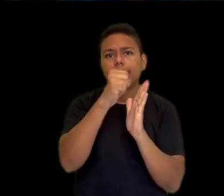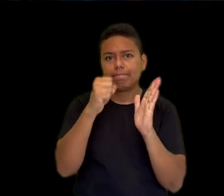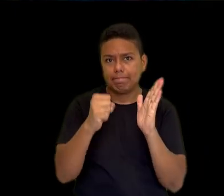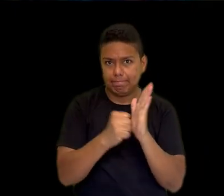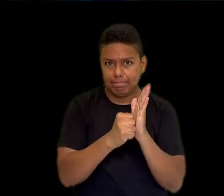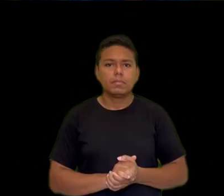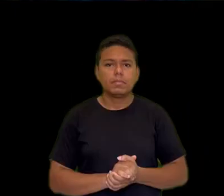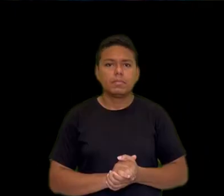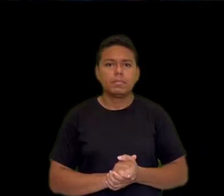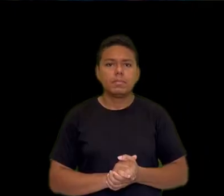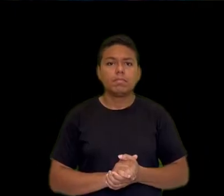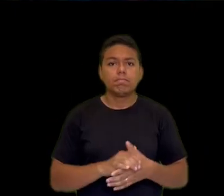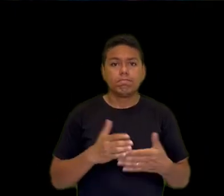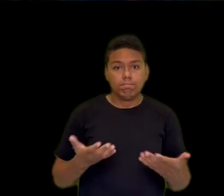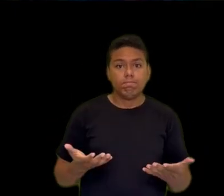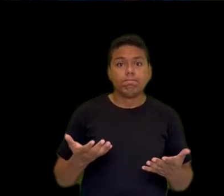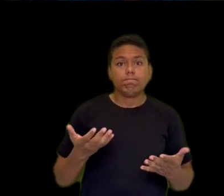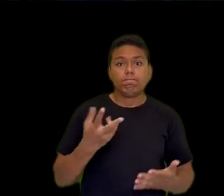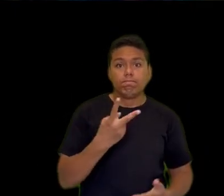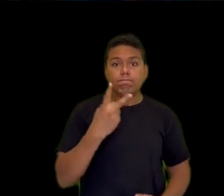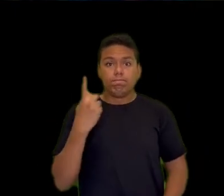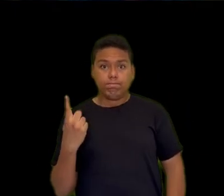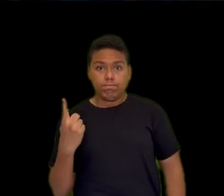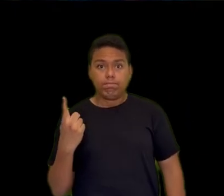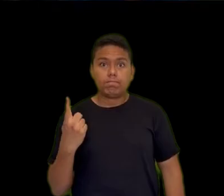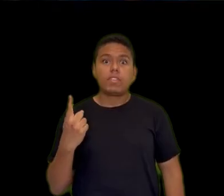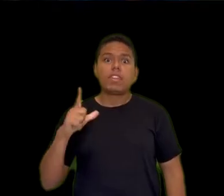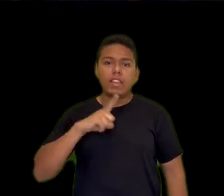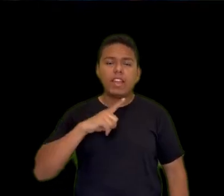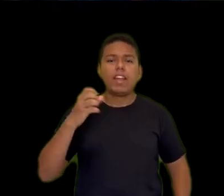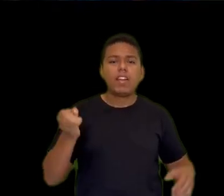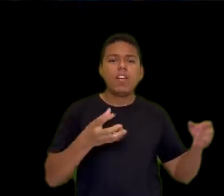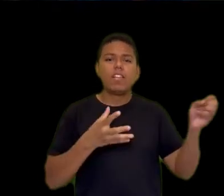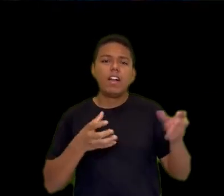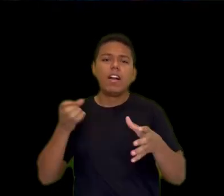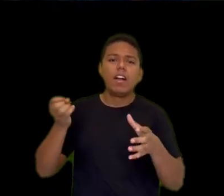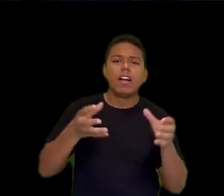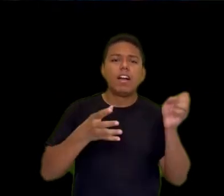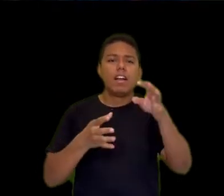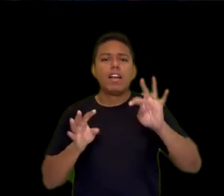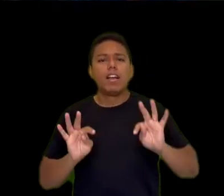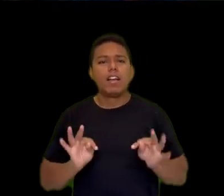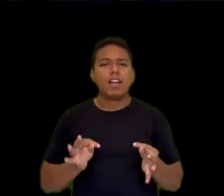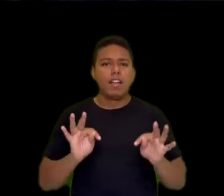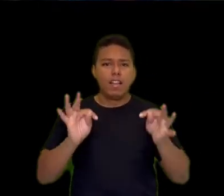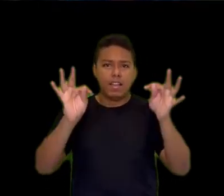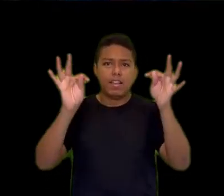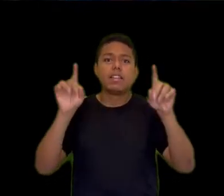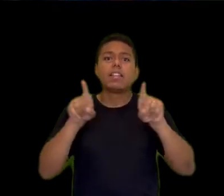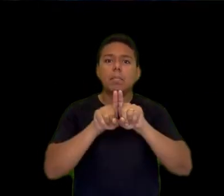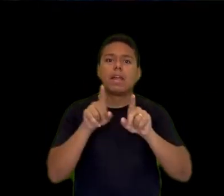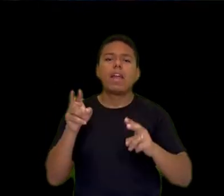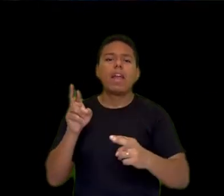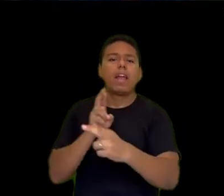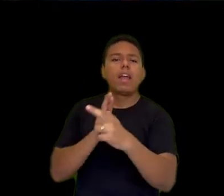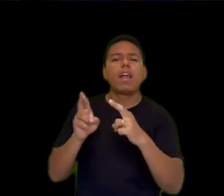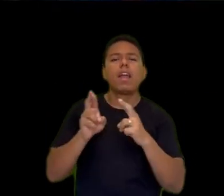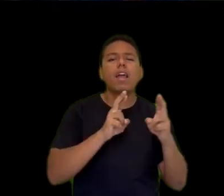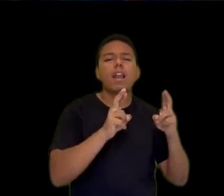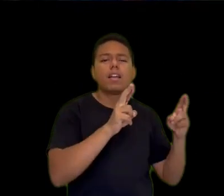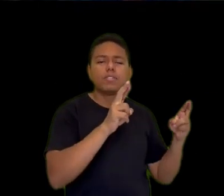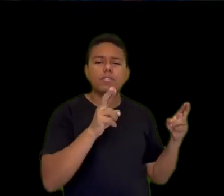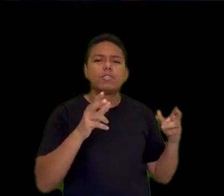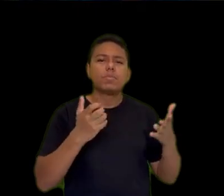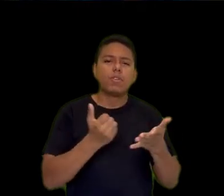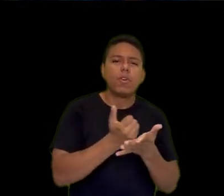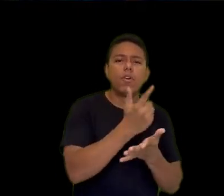inovações tecnológicas, as novas relações de consumo, a gente está falando nesse momento da sociedade do consumo, que é também a